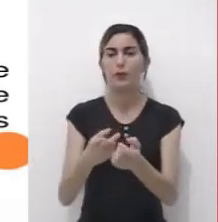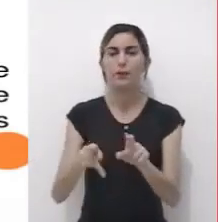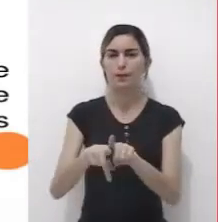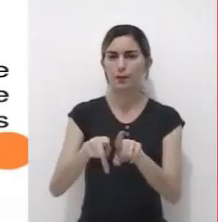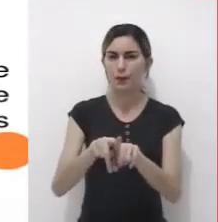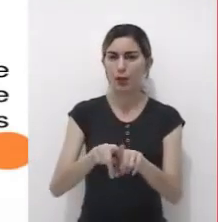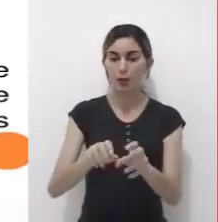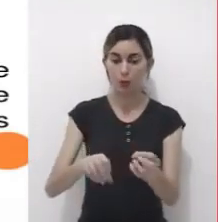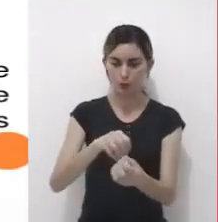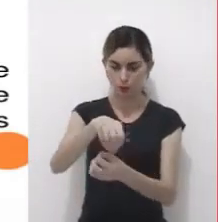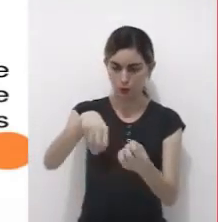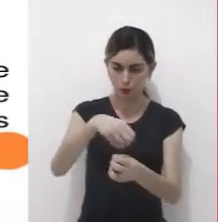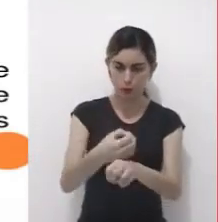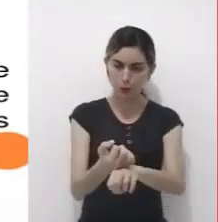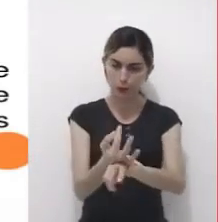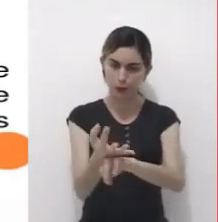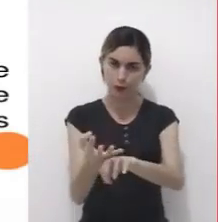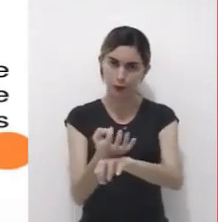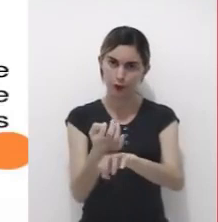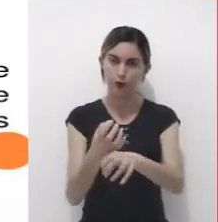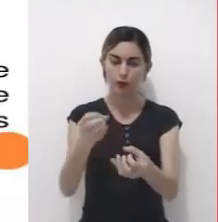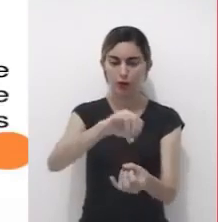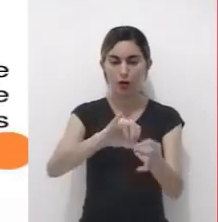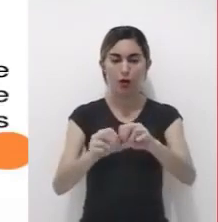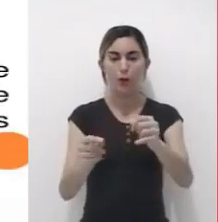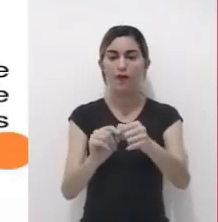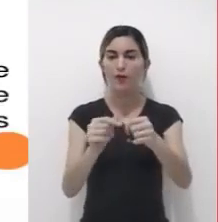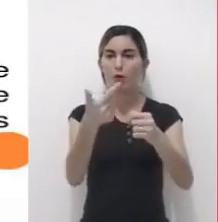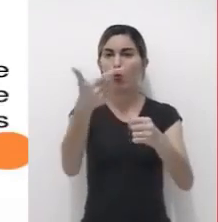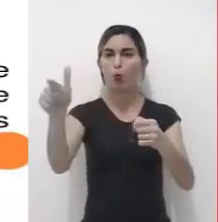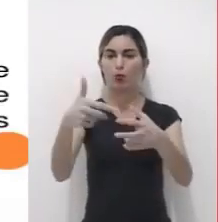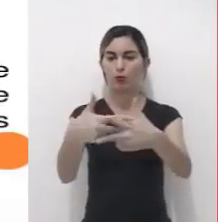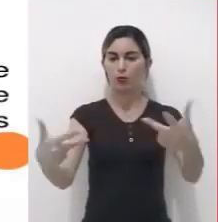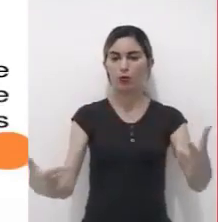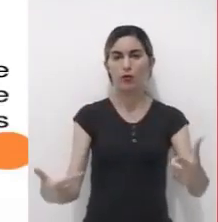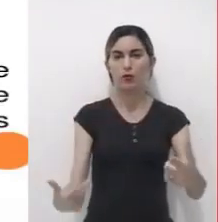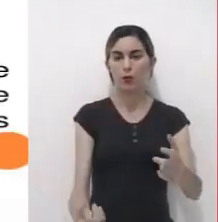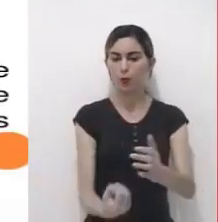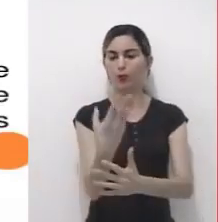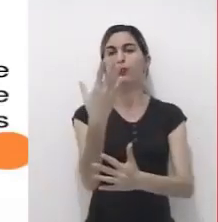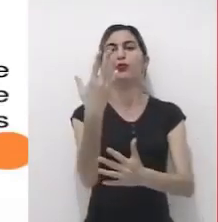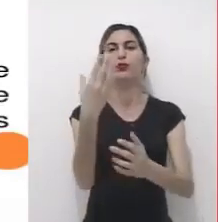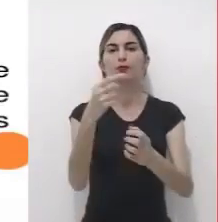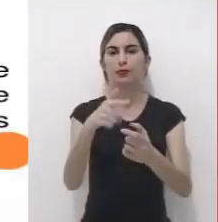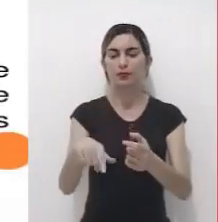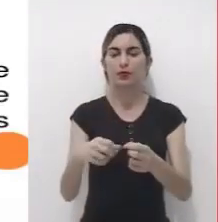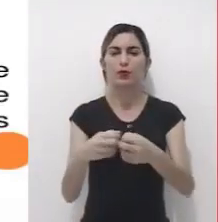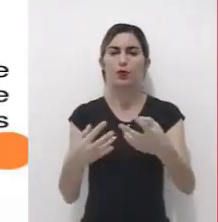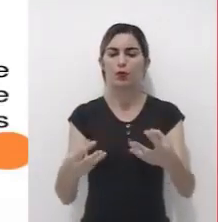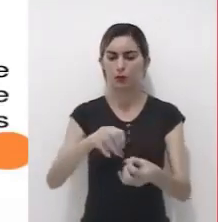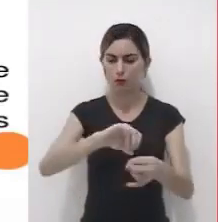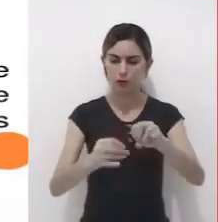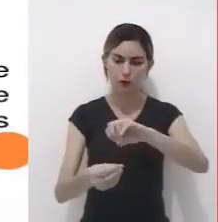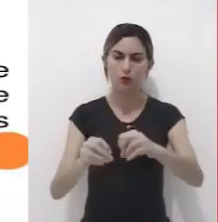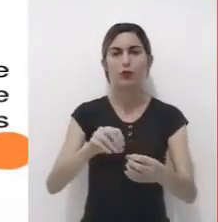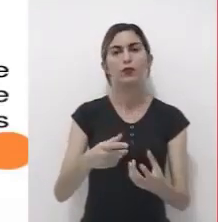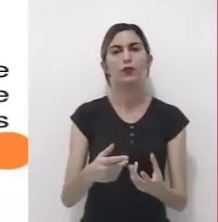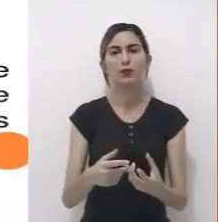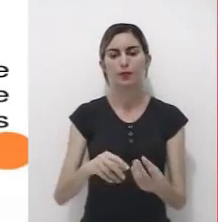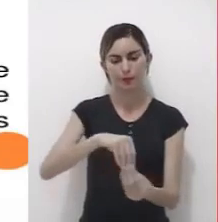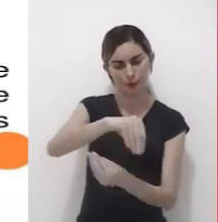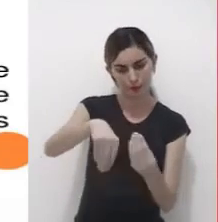vai passar por uma reação química que vai gerar um produto. Ou seja, em todas